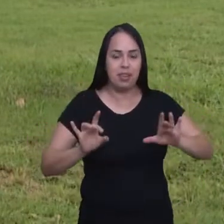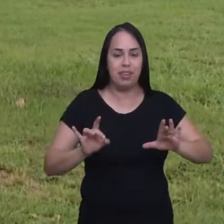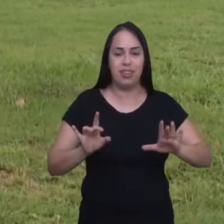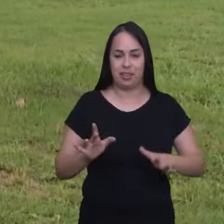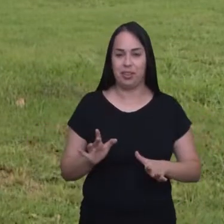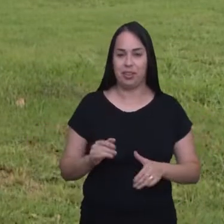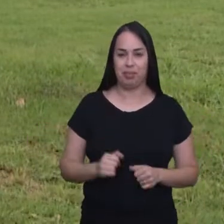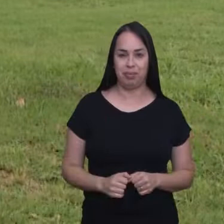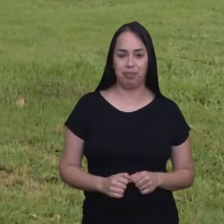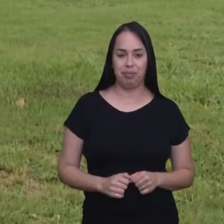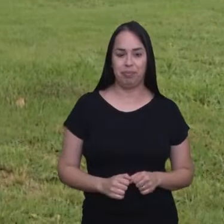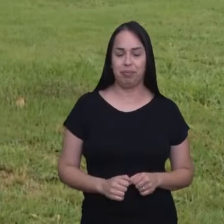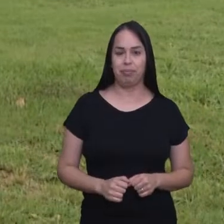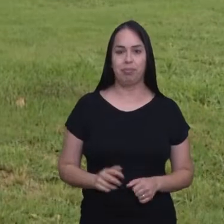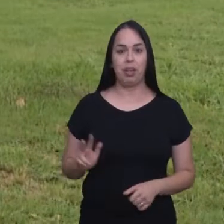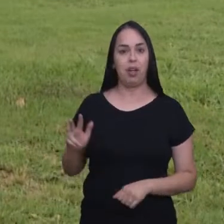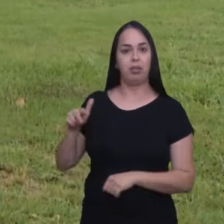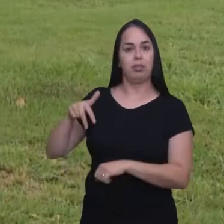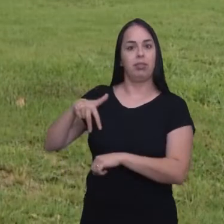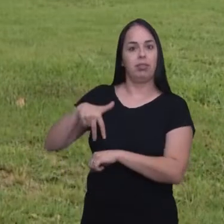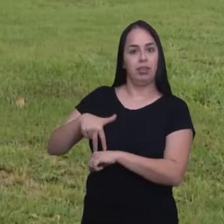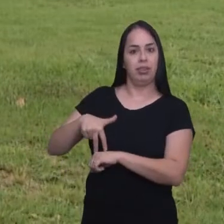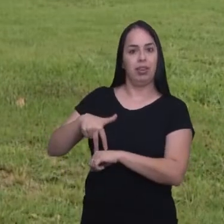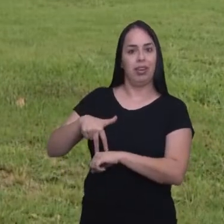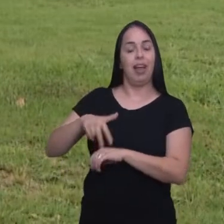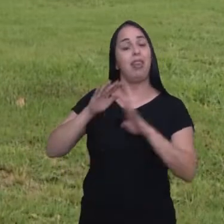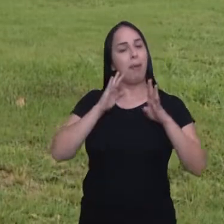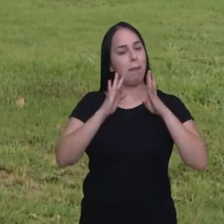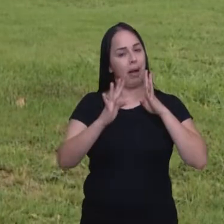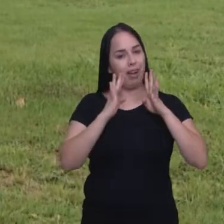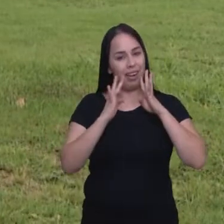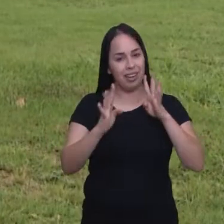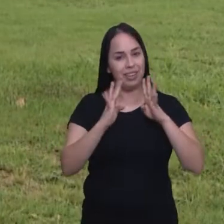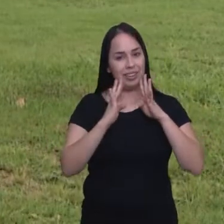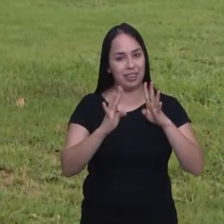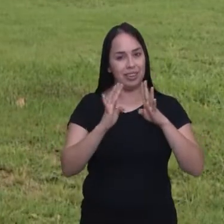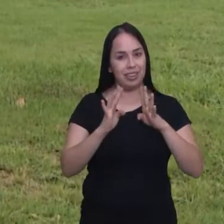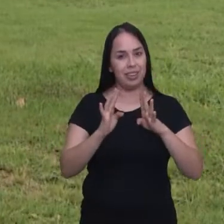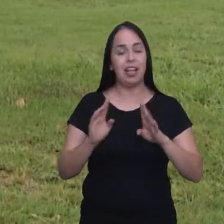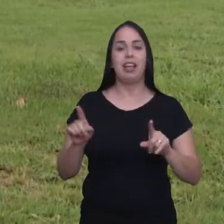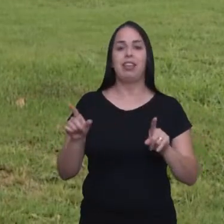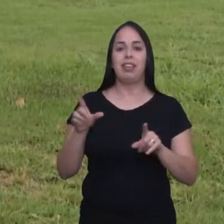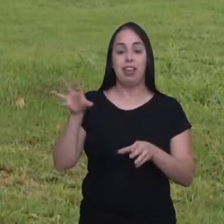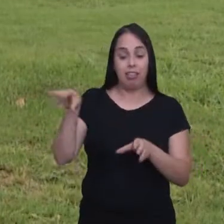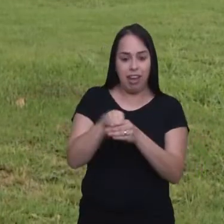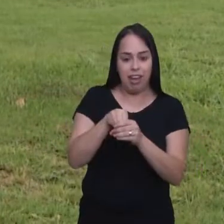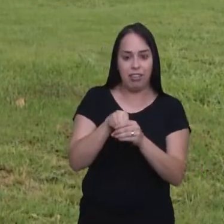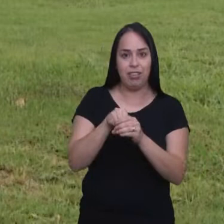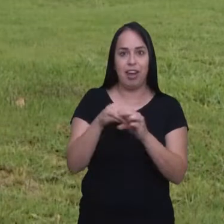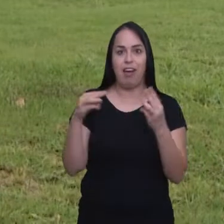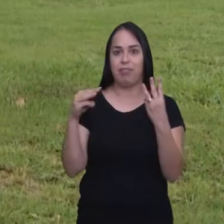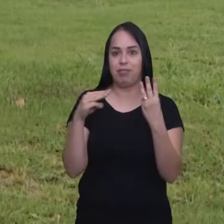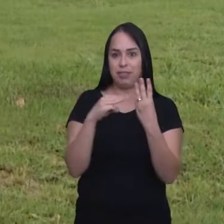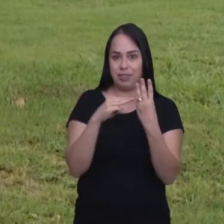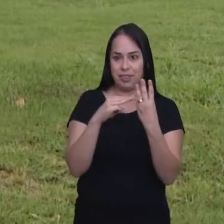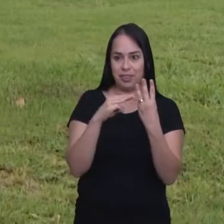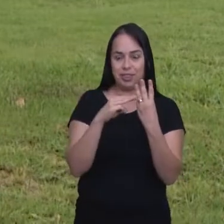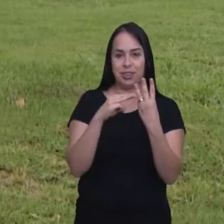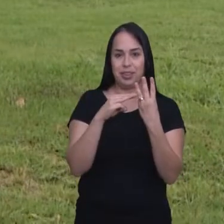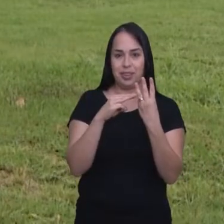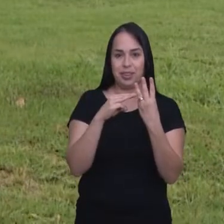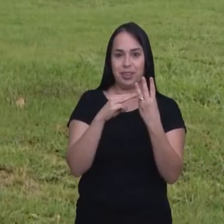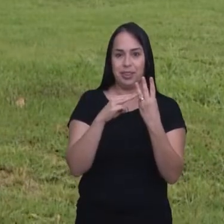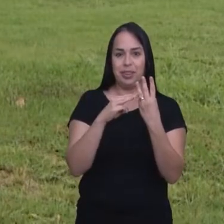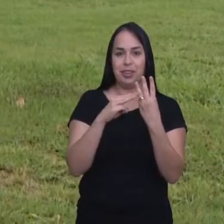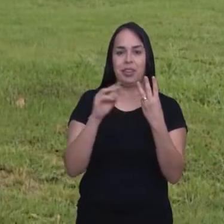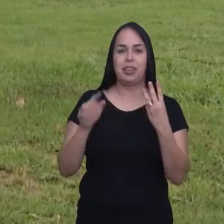este bloco. Eu estou no Parque da Cidade, onde fica a Fundação Cultural Cassiano Ricardo, para mostrar que o